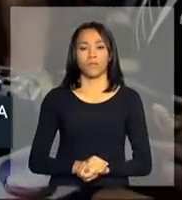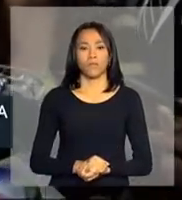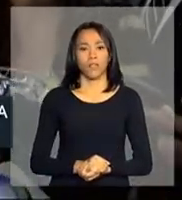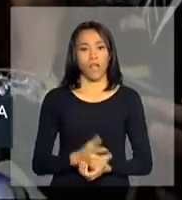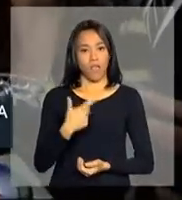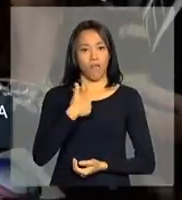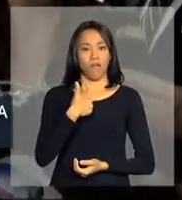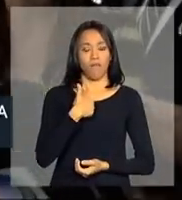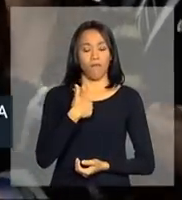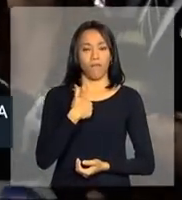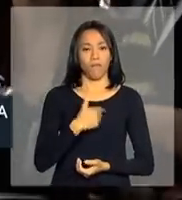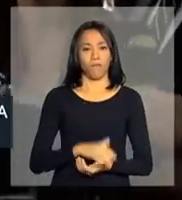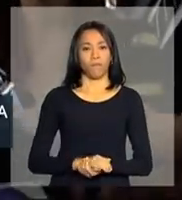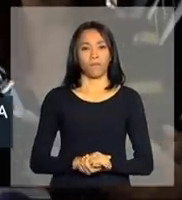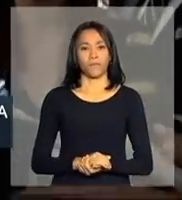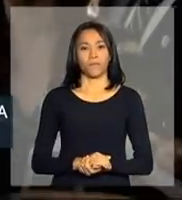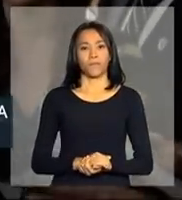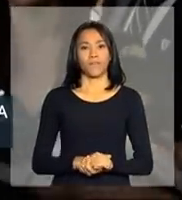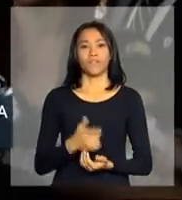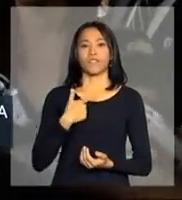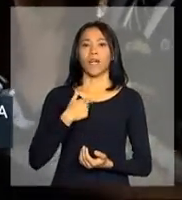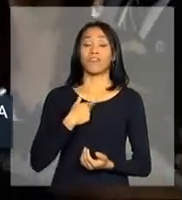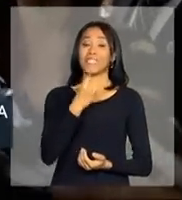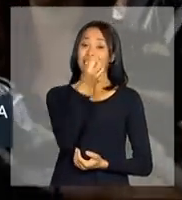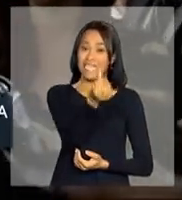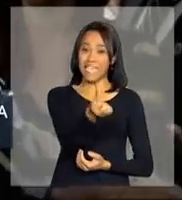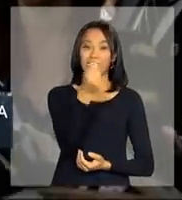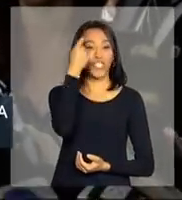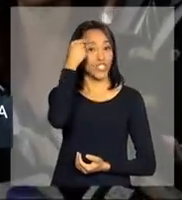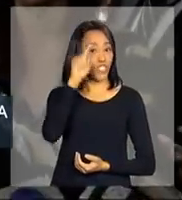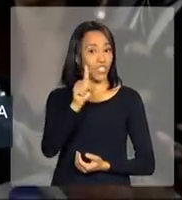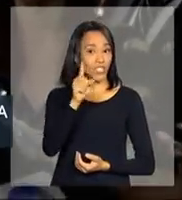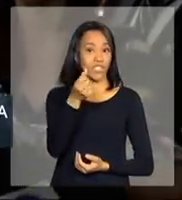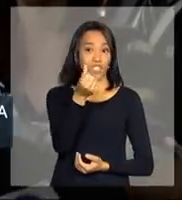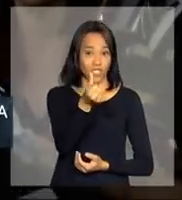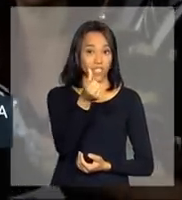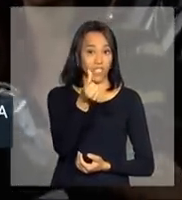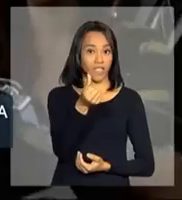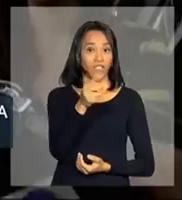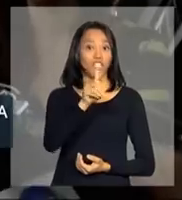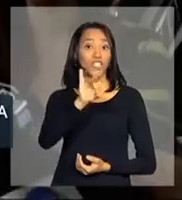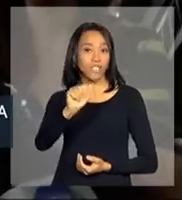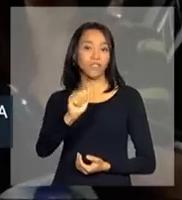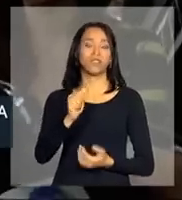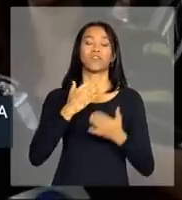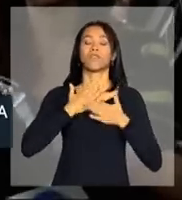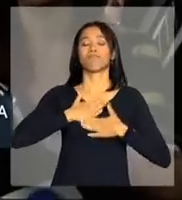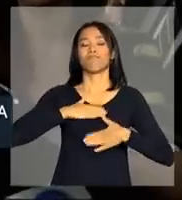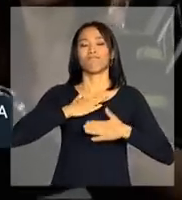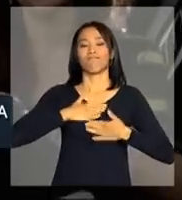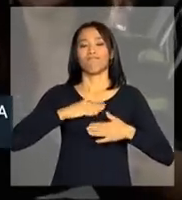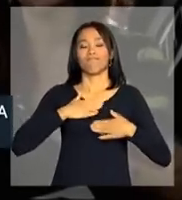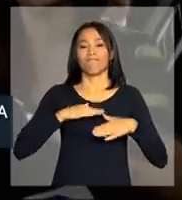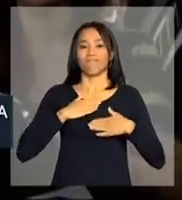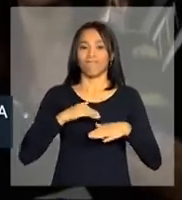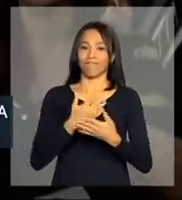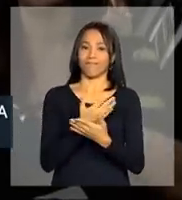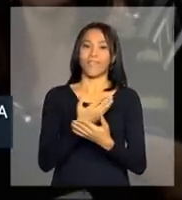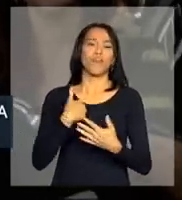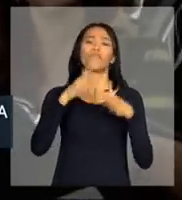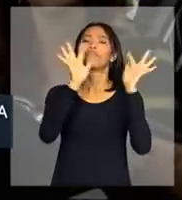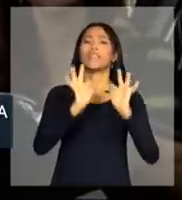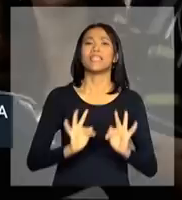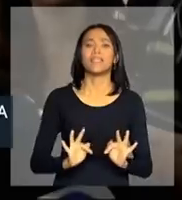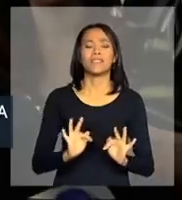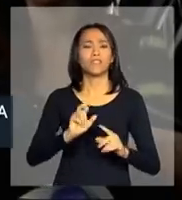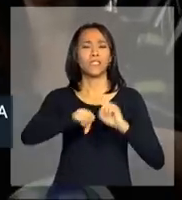Eu estava desfrutando dos meus 6 dias de descanso, tá? feliz da vida. E